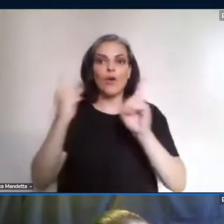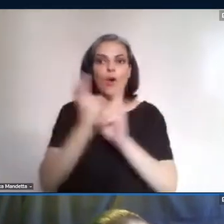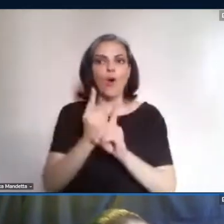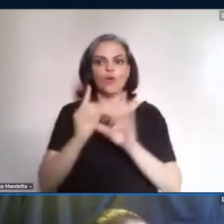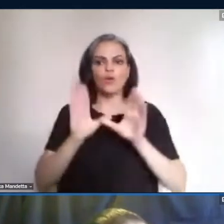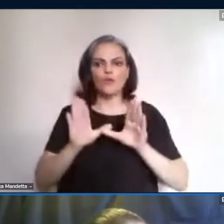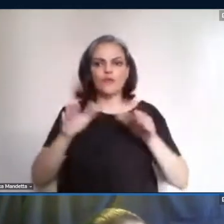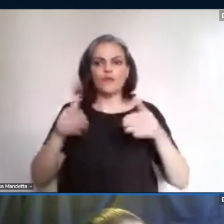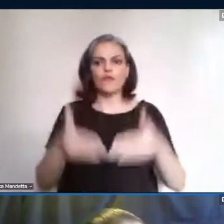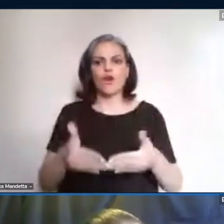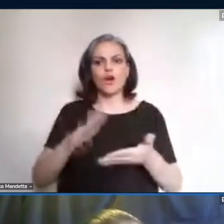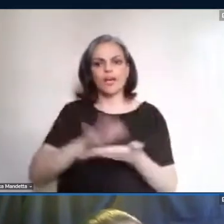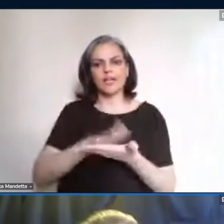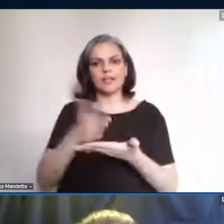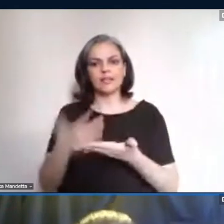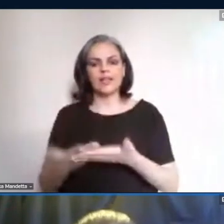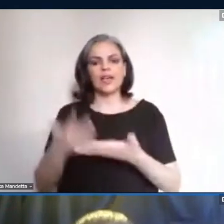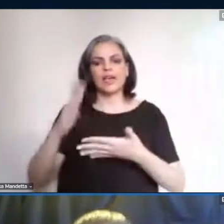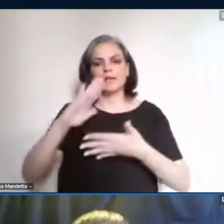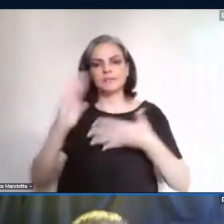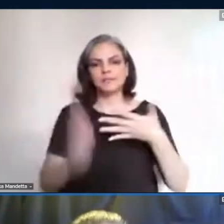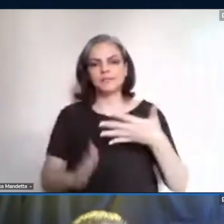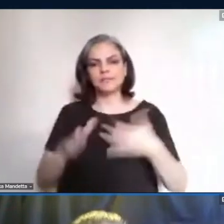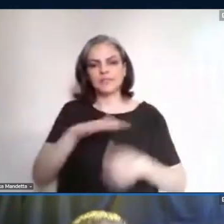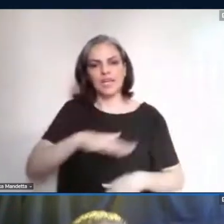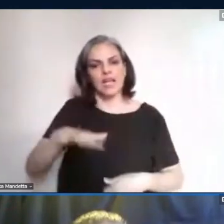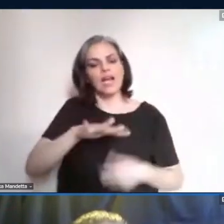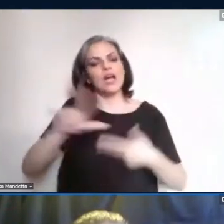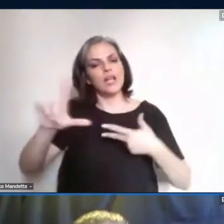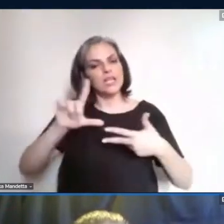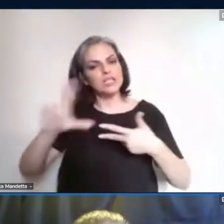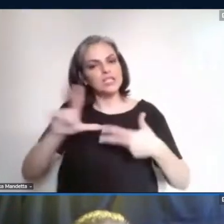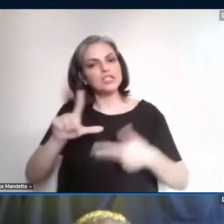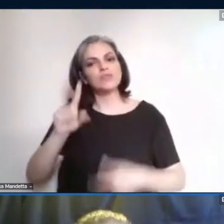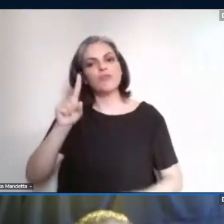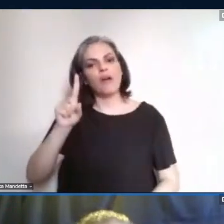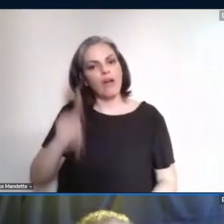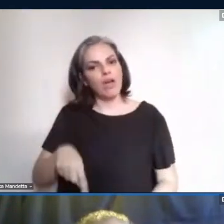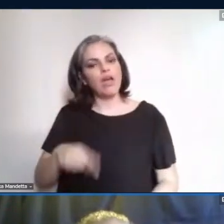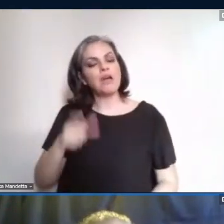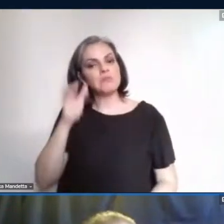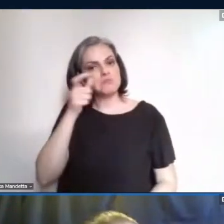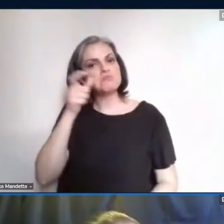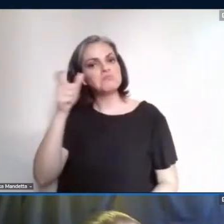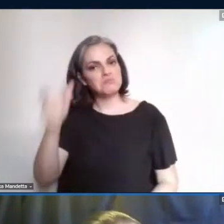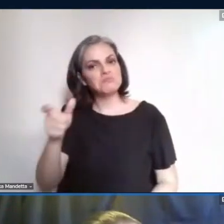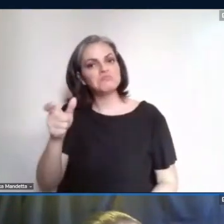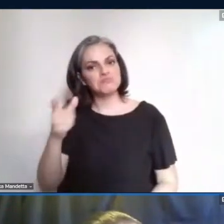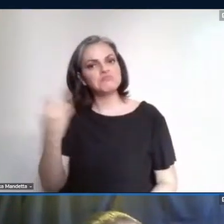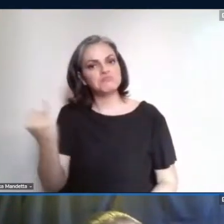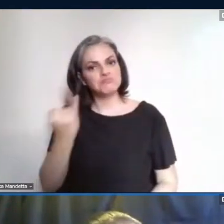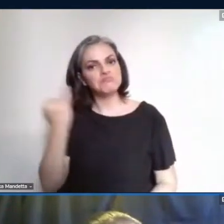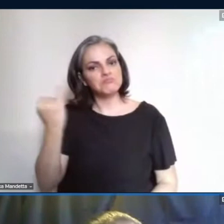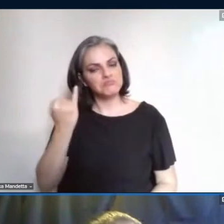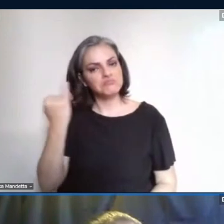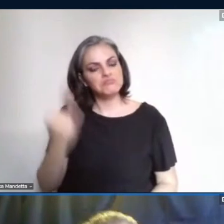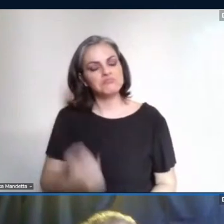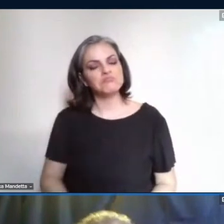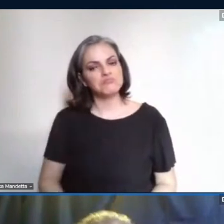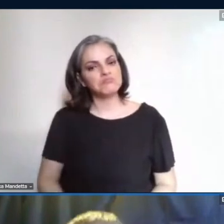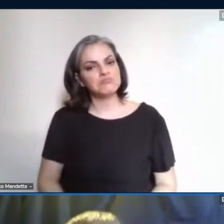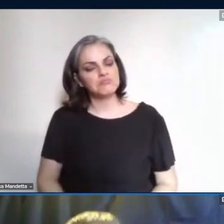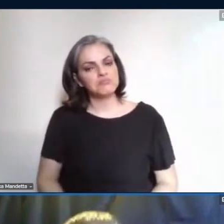de sinais que atuam na esfera do legislativo é algo bem interessante. Eu acredito